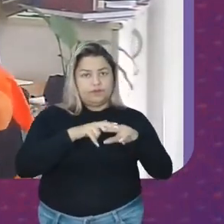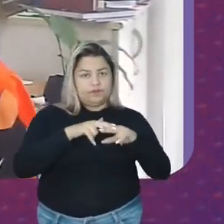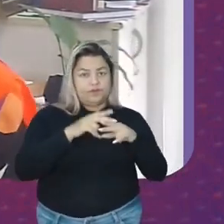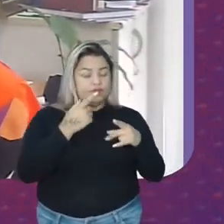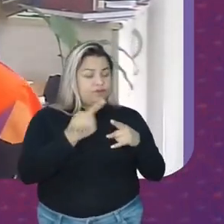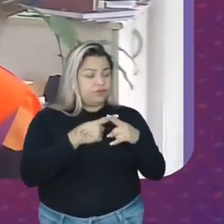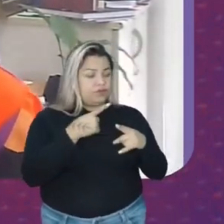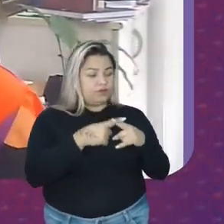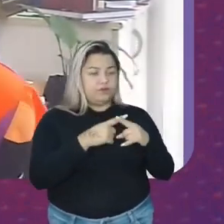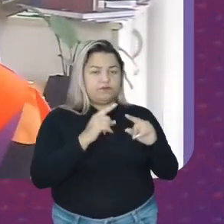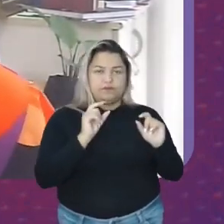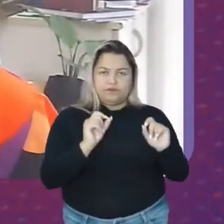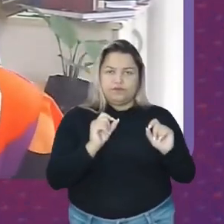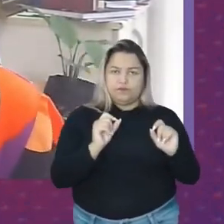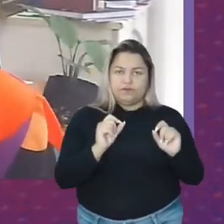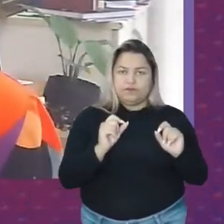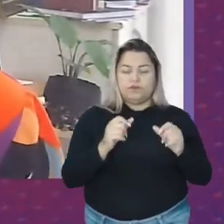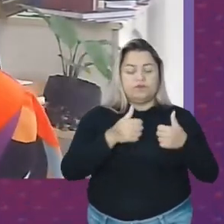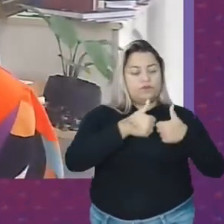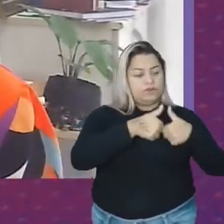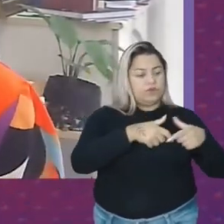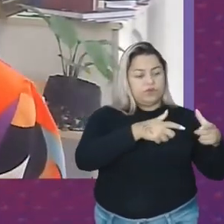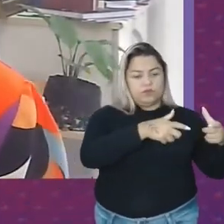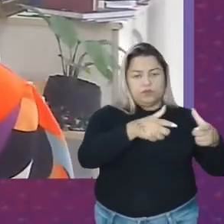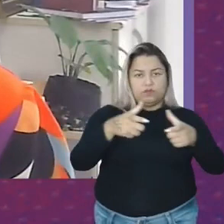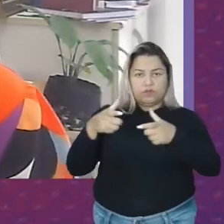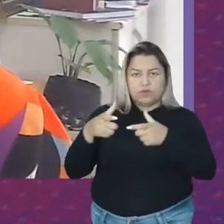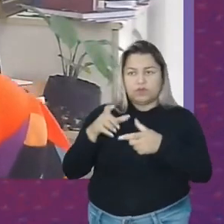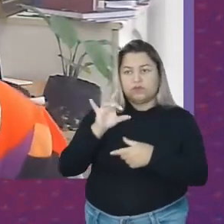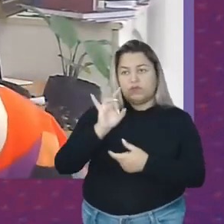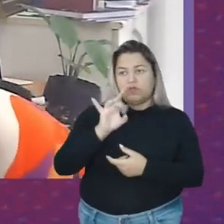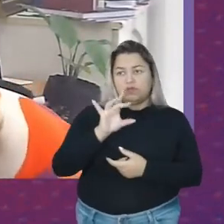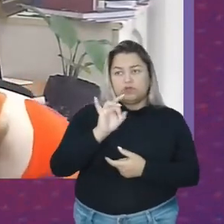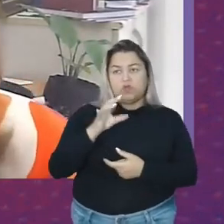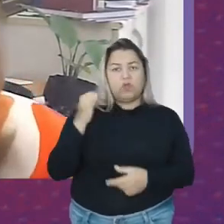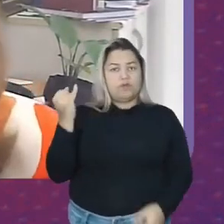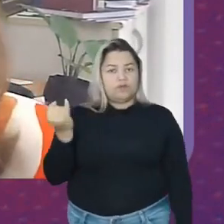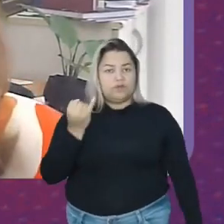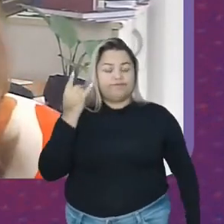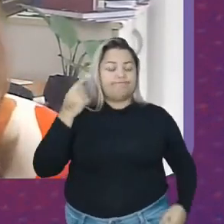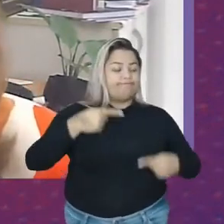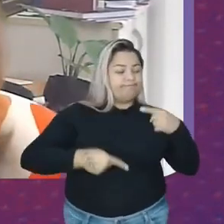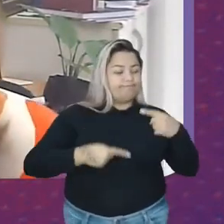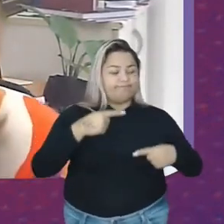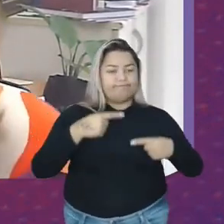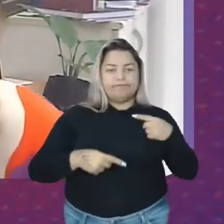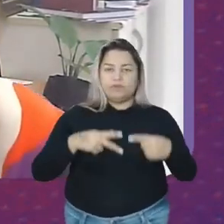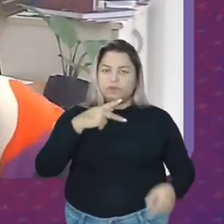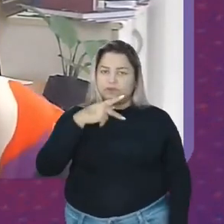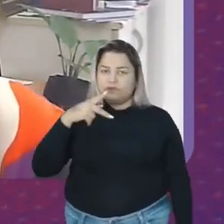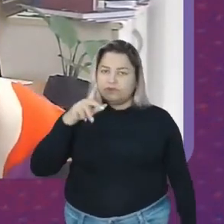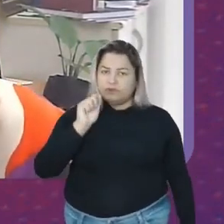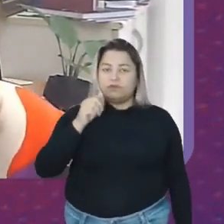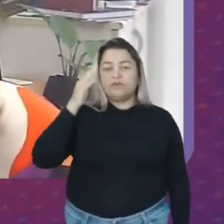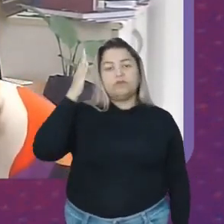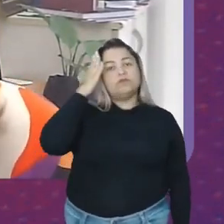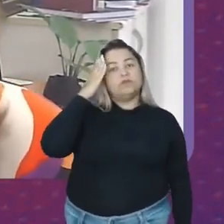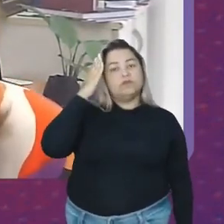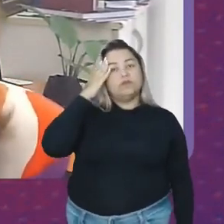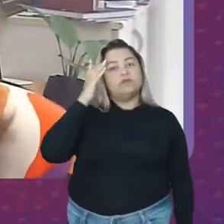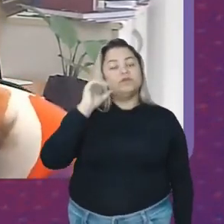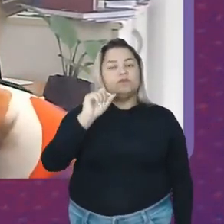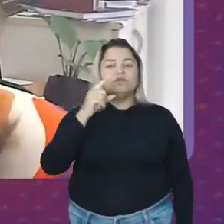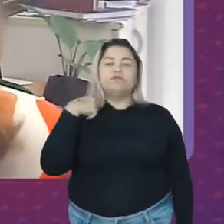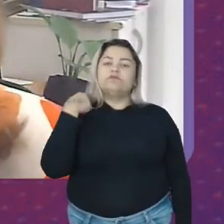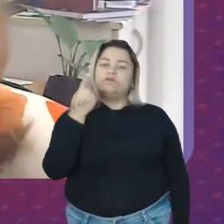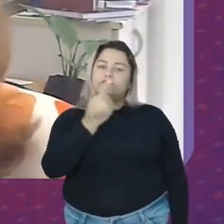quer que as mulheres estejam nesses espaços. Então, não só é importante o debate do PPA para saber o que a gente